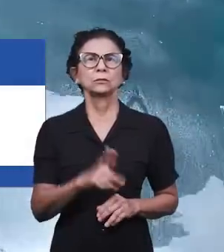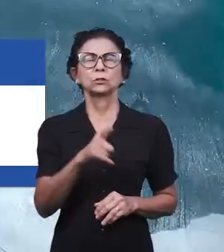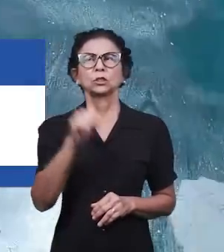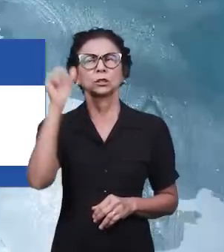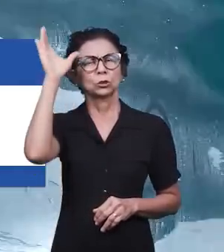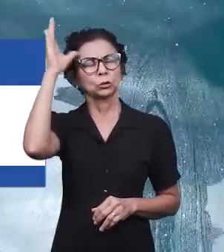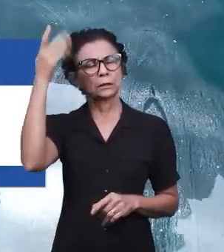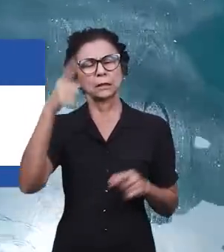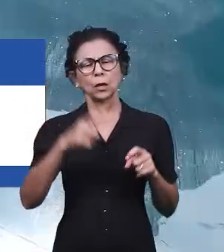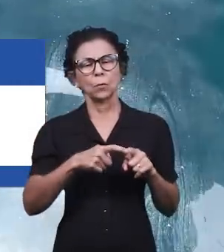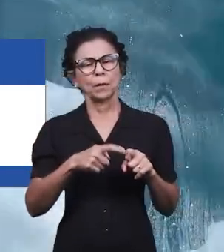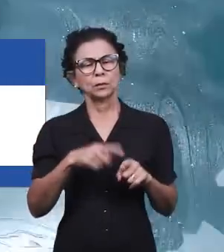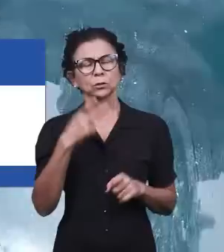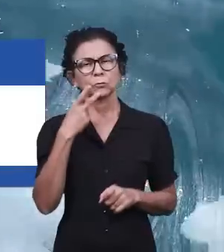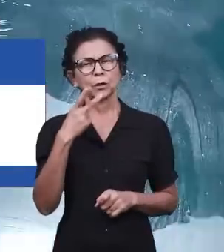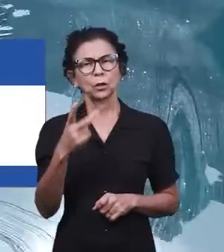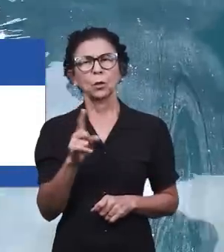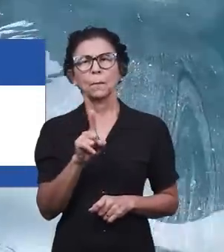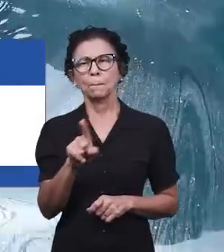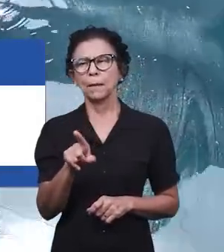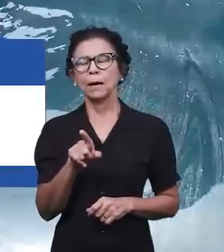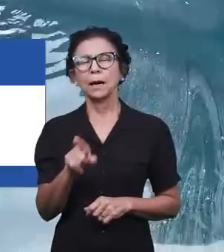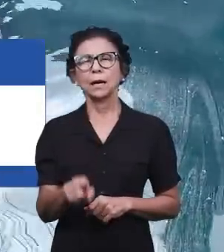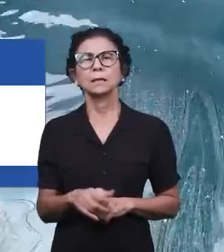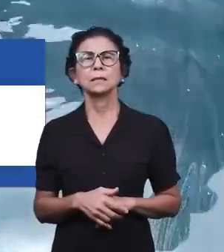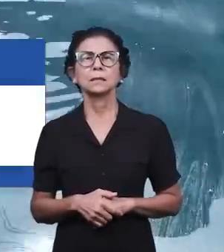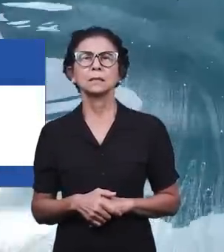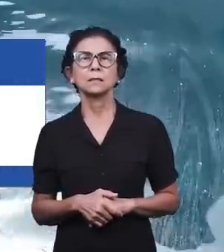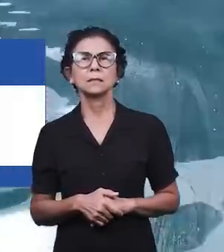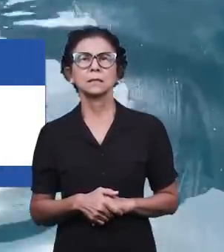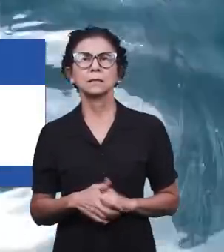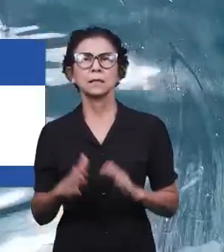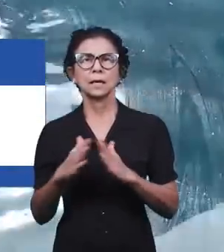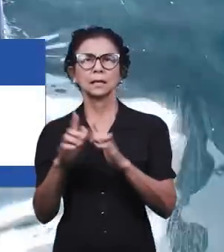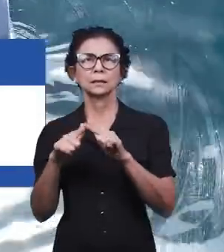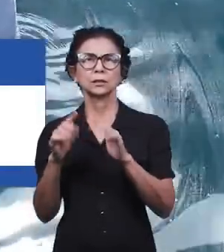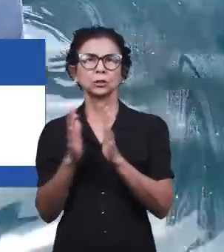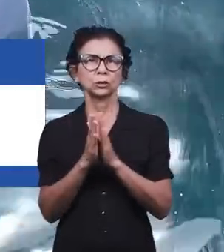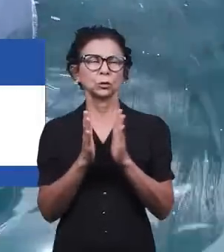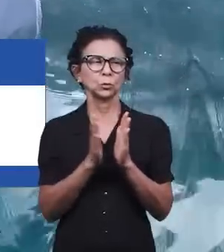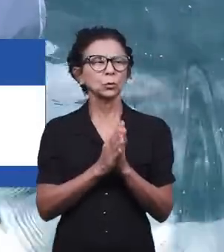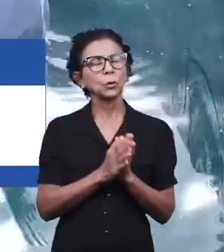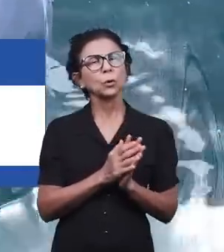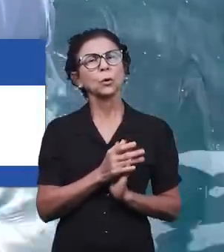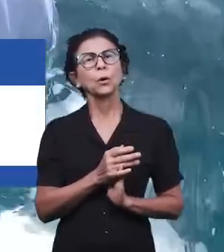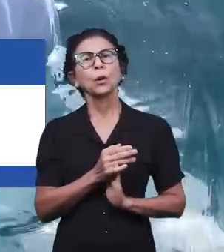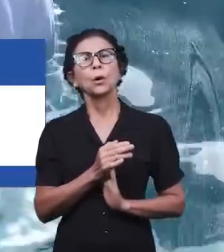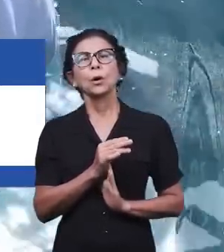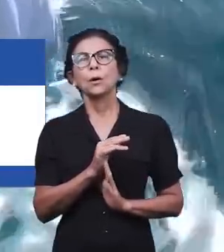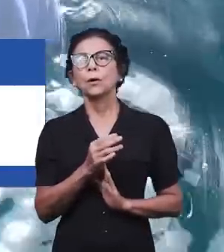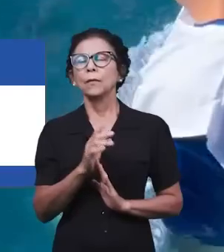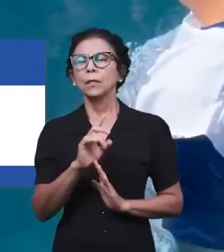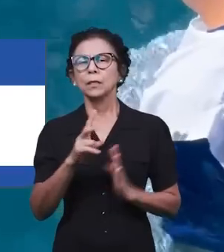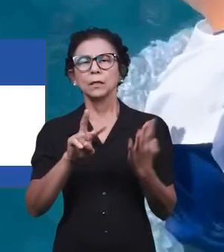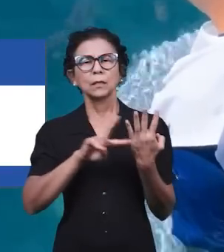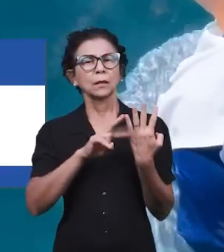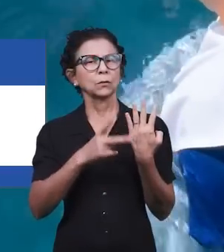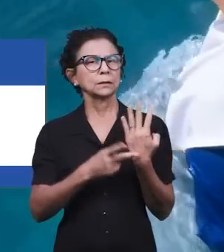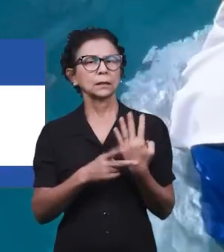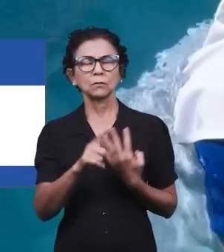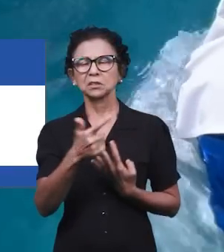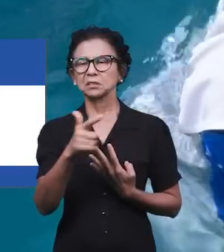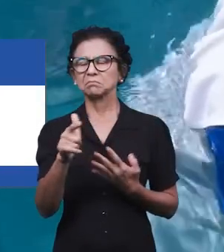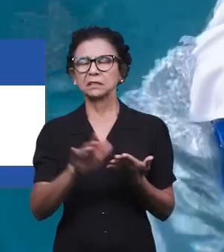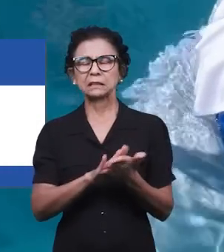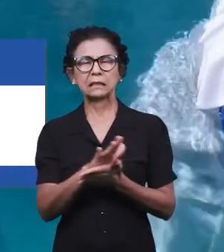superou, a igreja orou, não ficou com sequelas, começou a caminhar, começou a se comunicar, e quando nós fomos falar com ele sobre o batismo, ele apertou firme